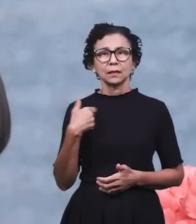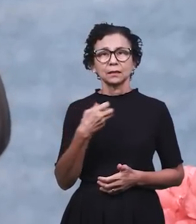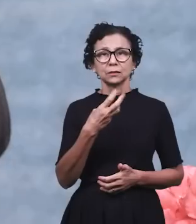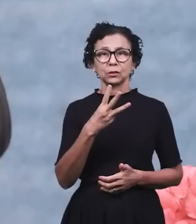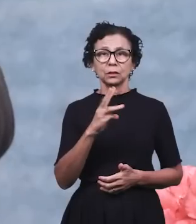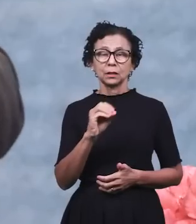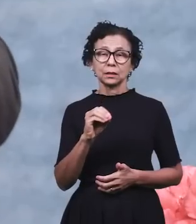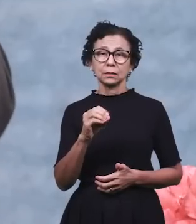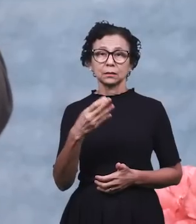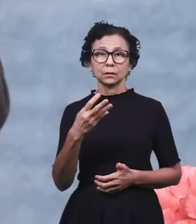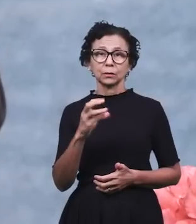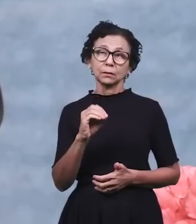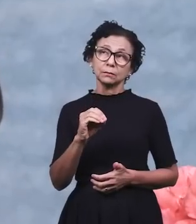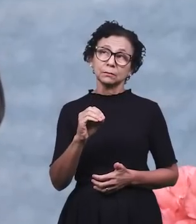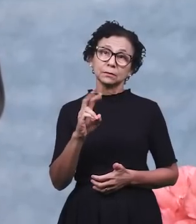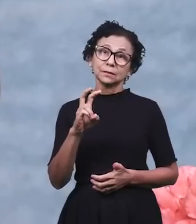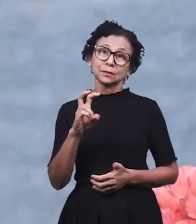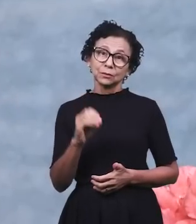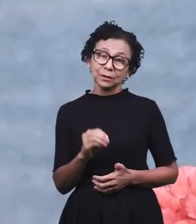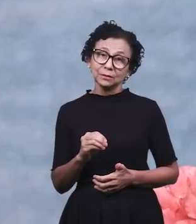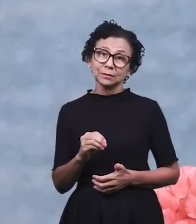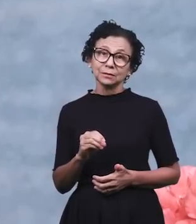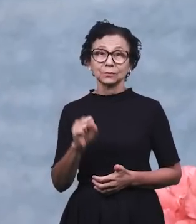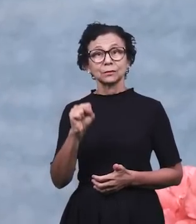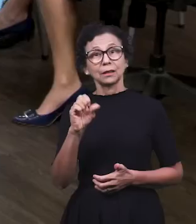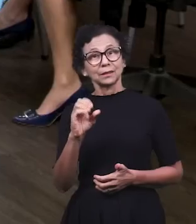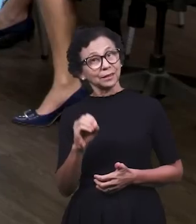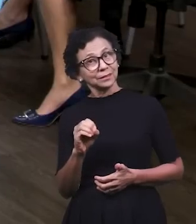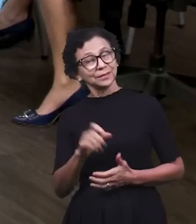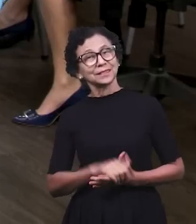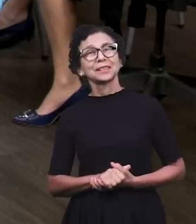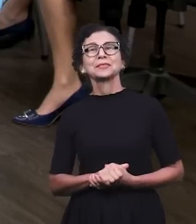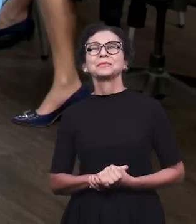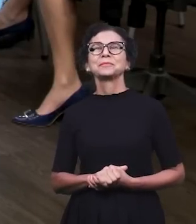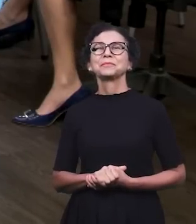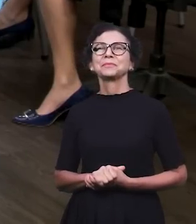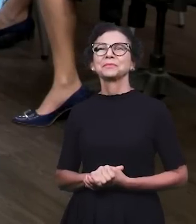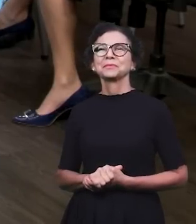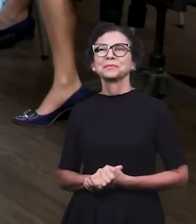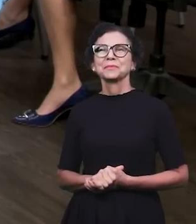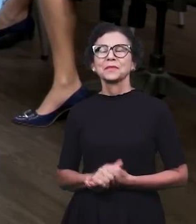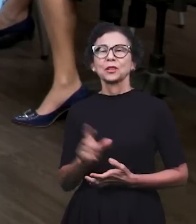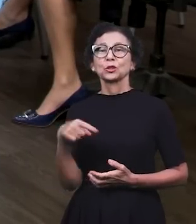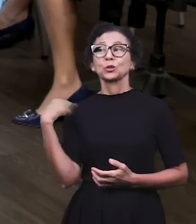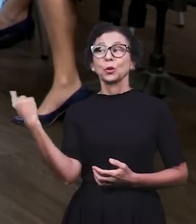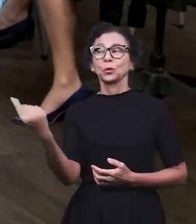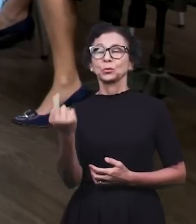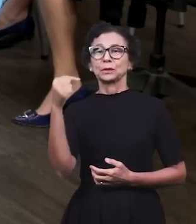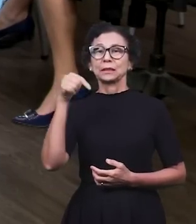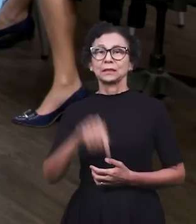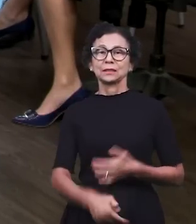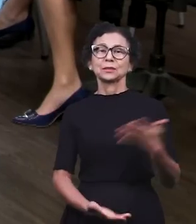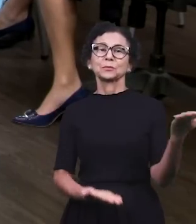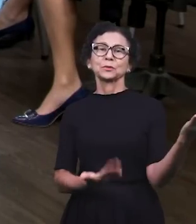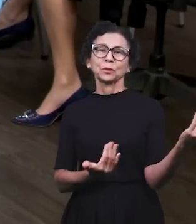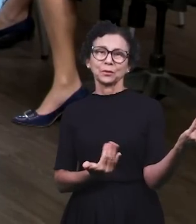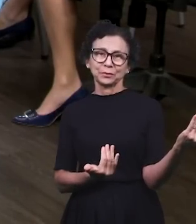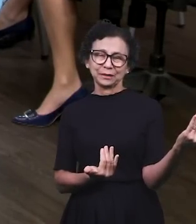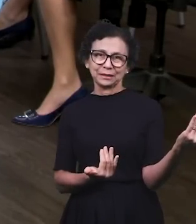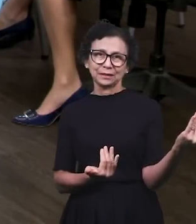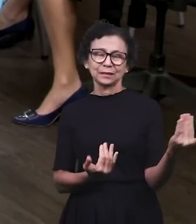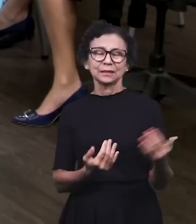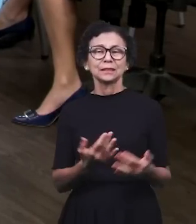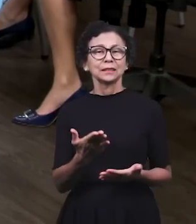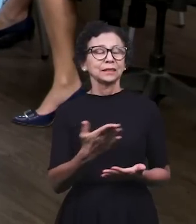estamos aqui hoje. Todos nós somos jovens. E aqui você está vendo quem são os jovens. Eu começo pelo jovem pastor Amadeu Loureiro. Amadeu,